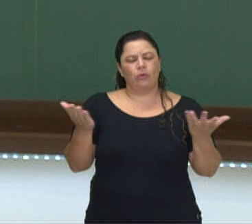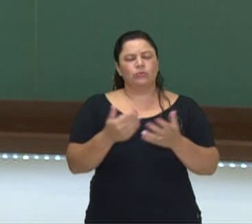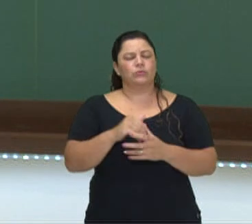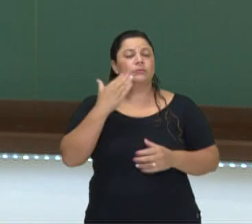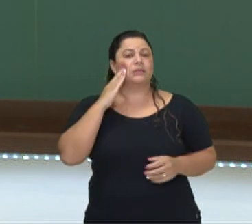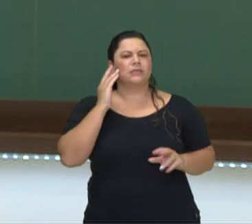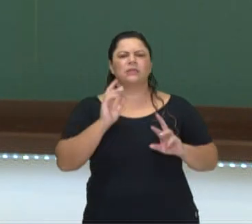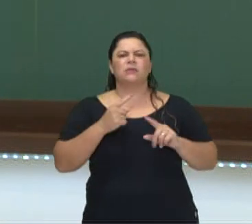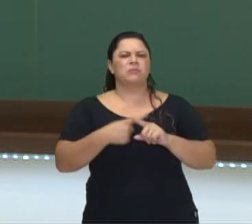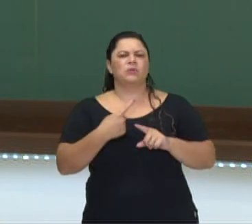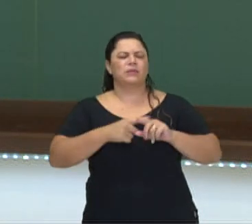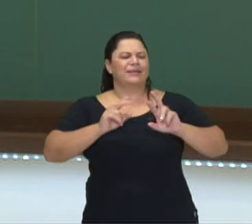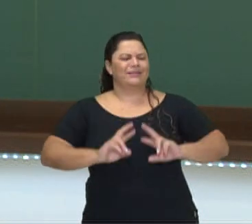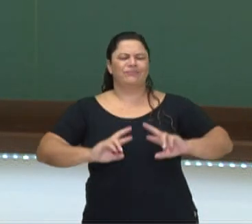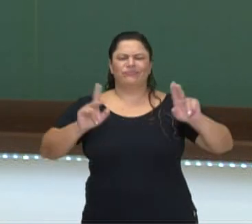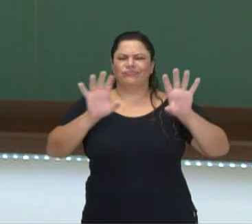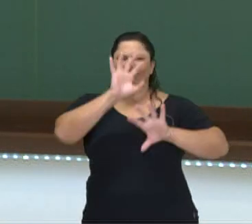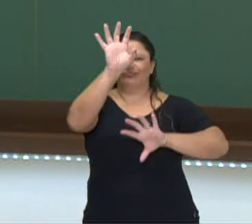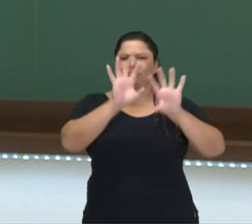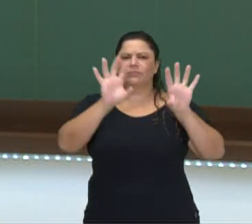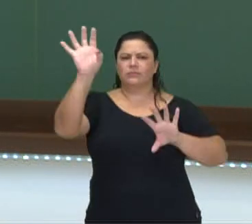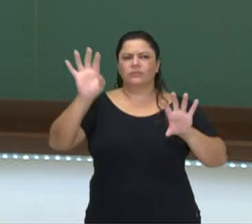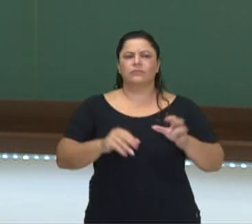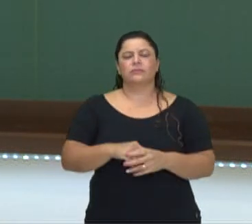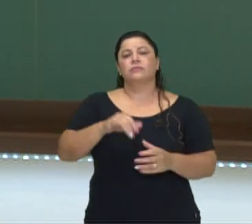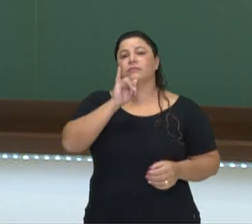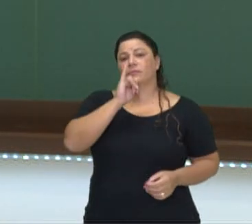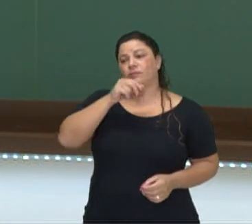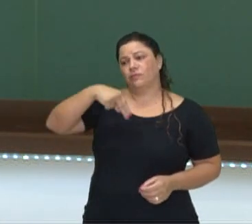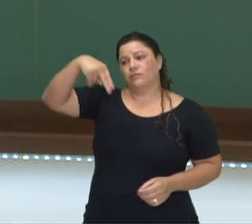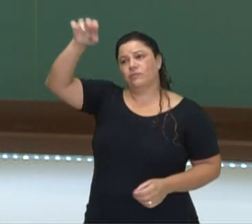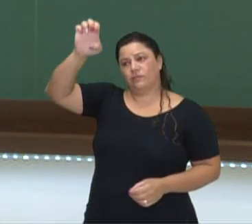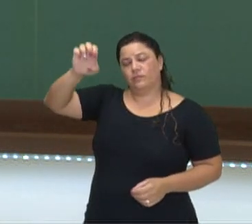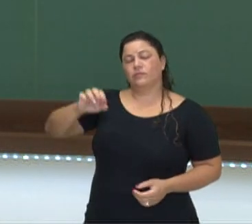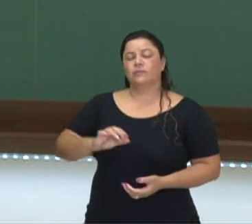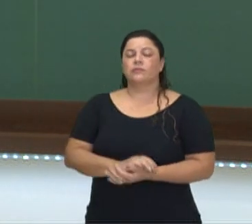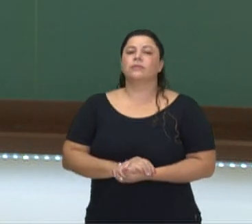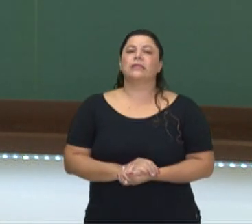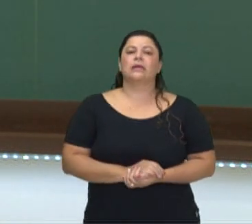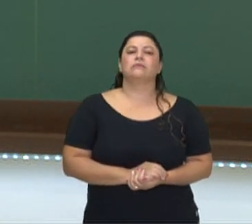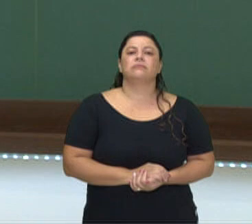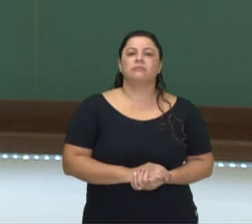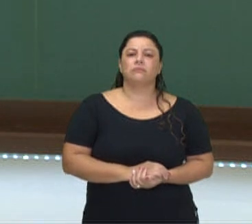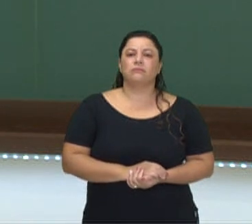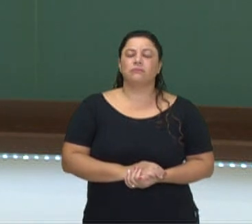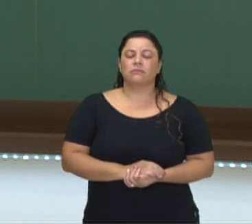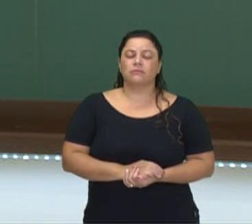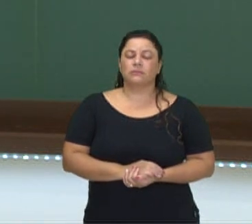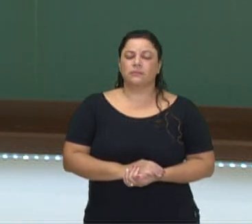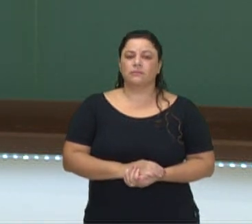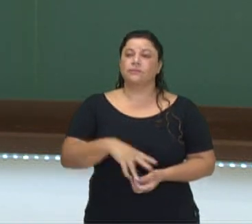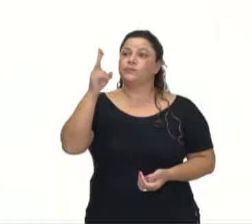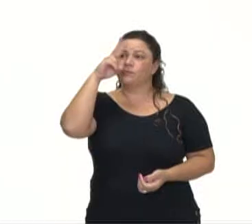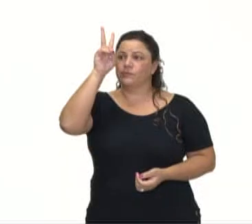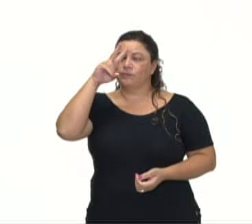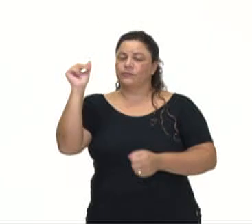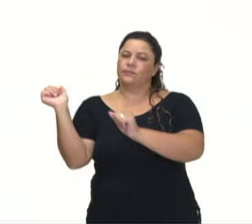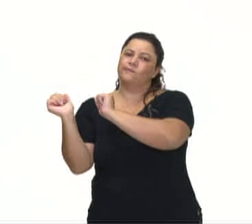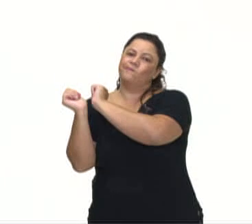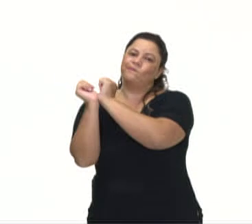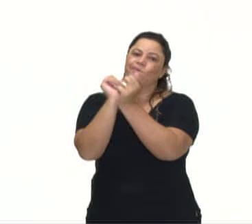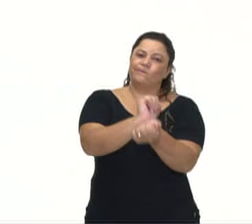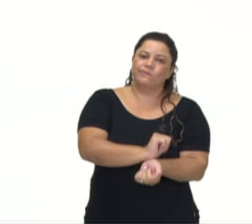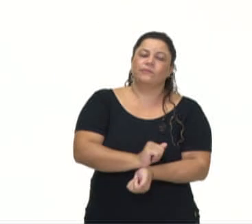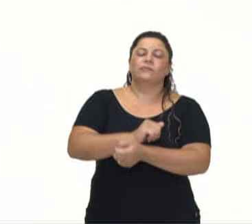algumas diferenças regionais, né? No Nordeste, então, nós temos lá, historicamente, os escravos foram trazidos